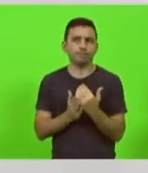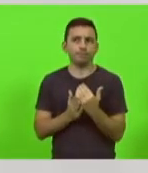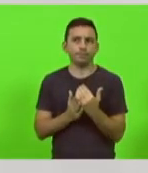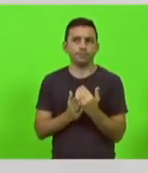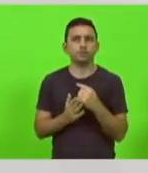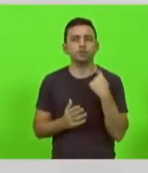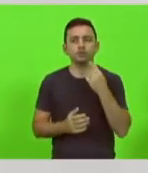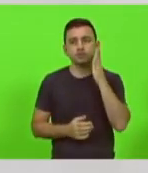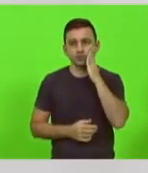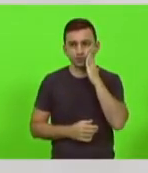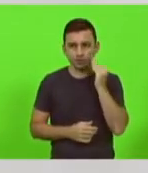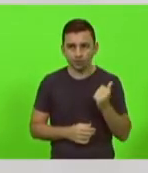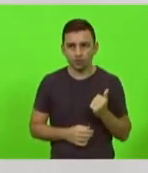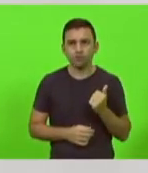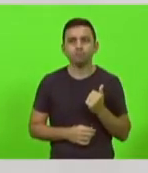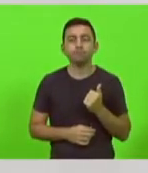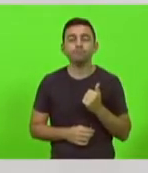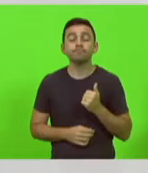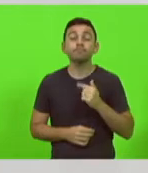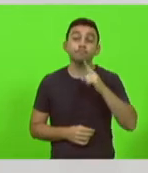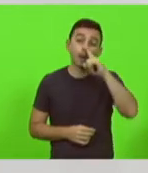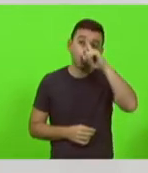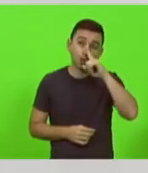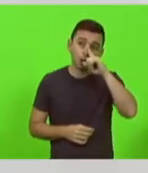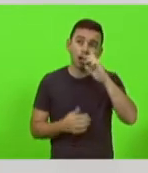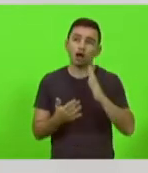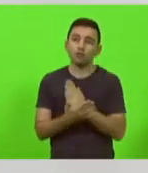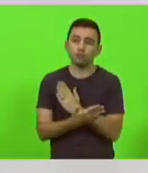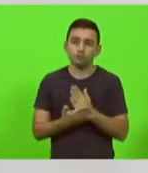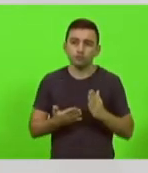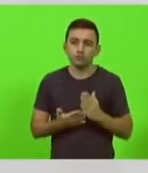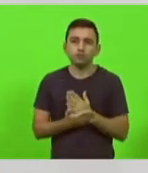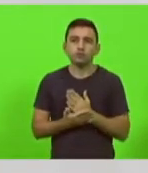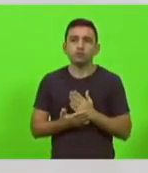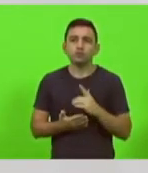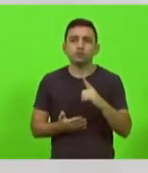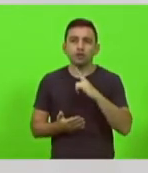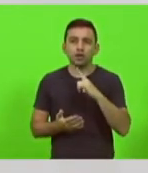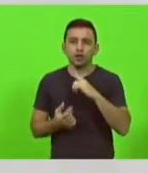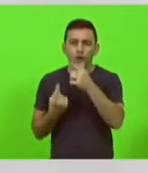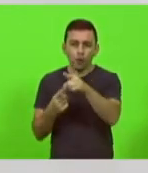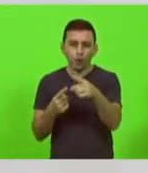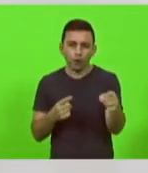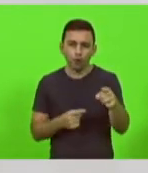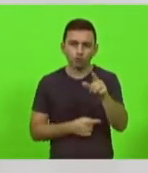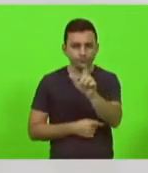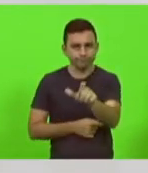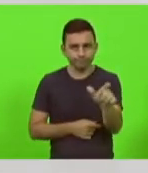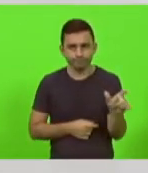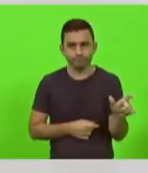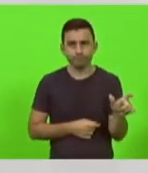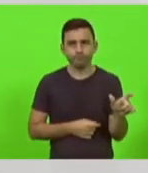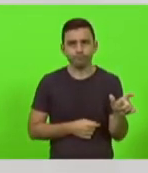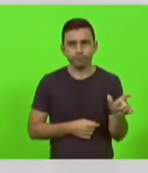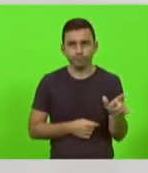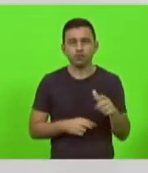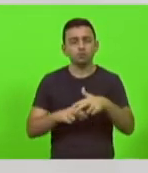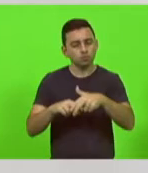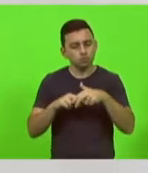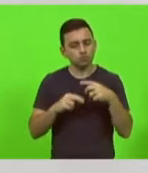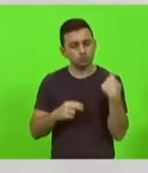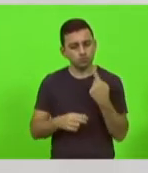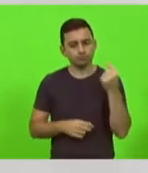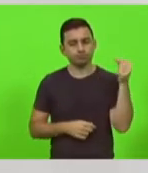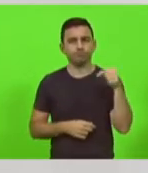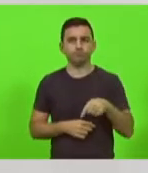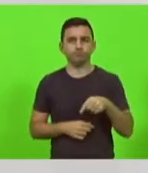sabemos quão nocivos são os efeitos do culto ao indivíduo. Por isso estamos aqui